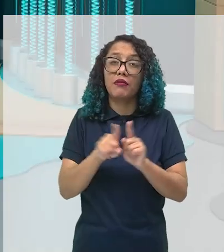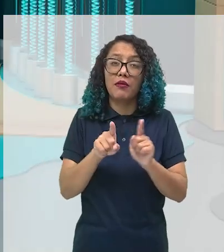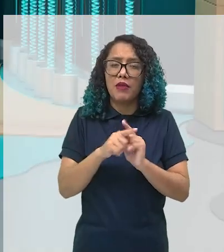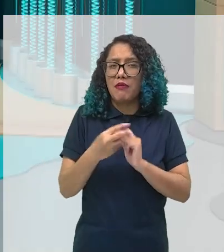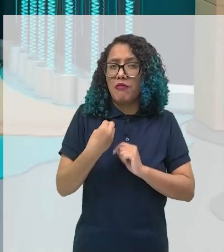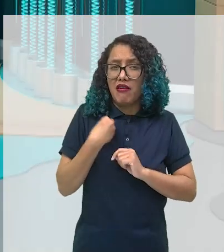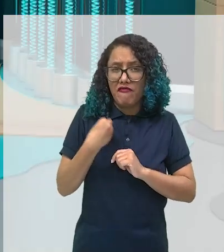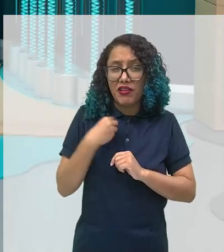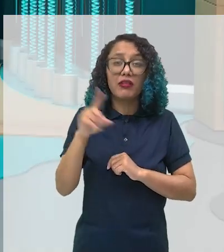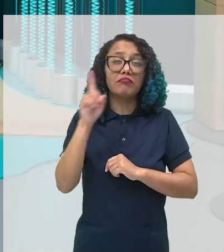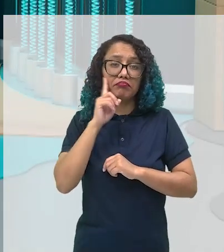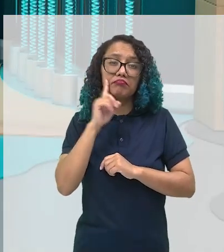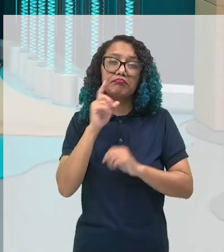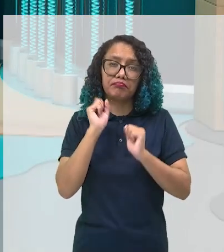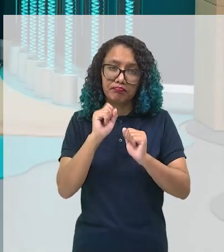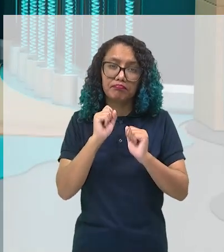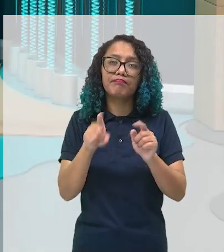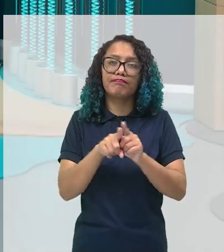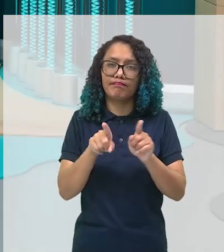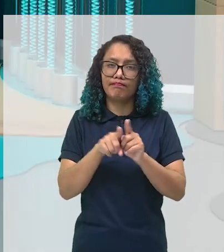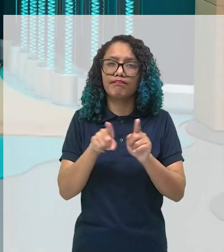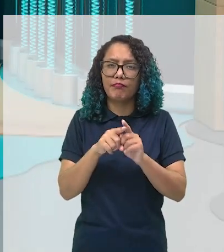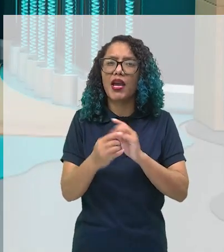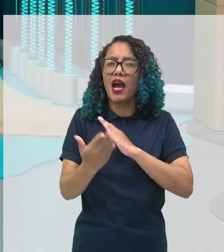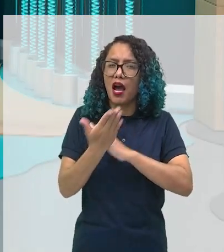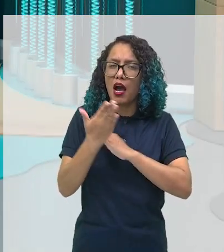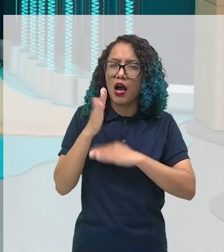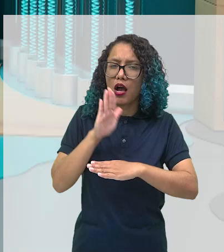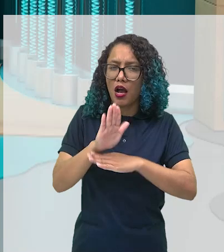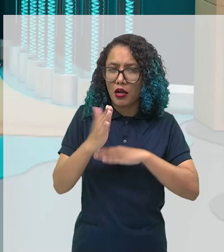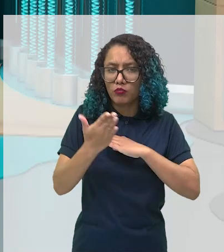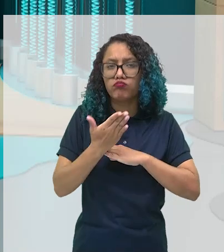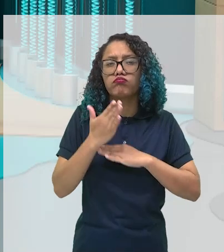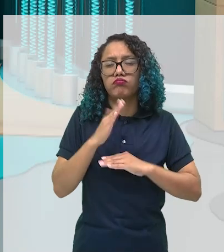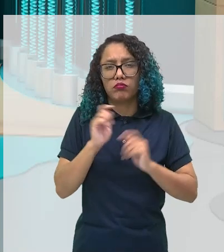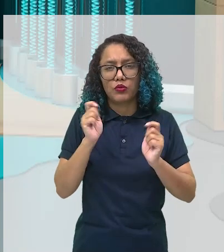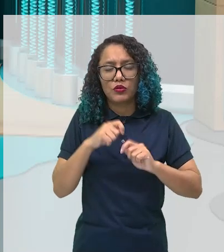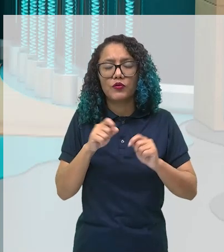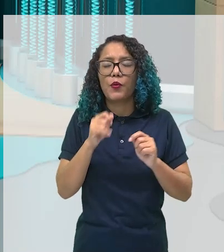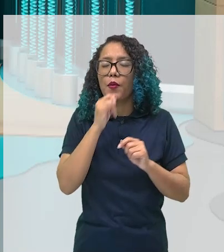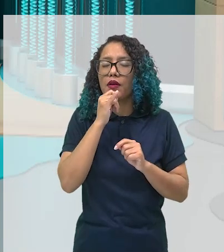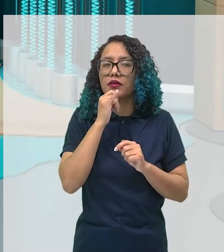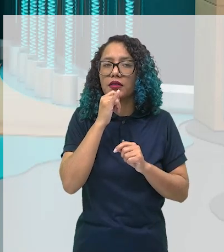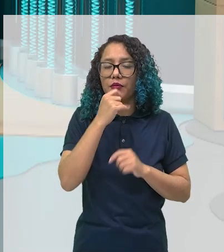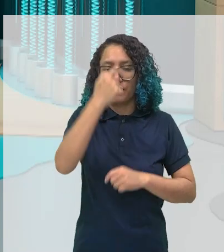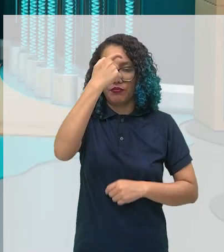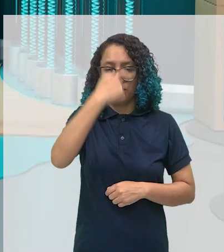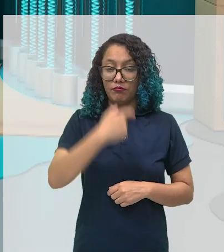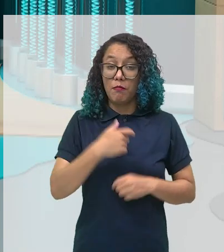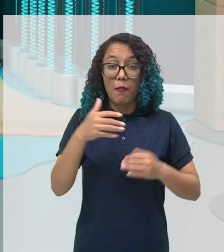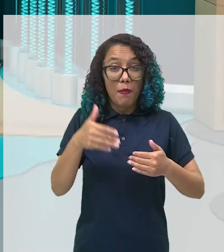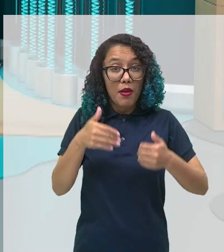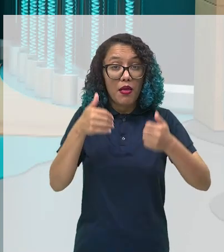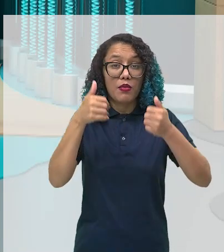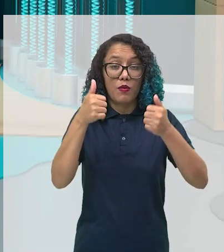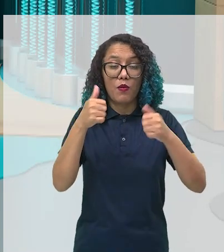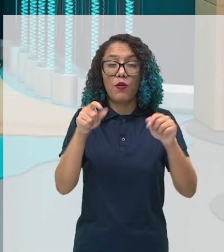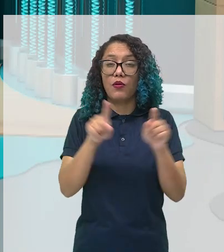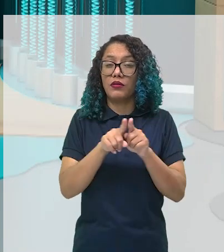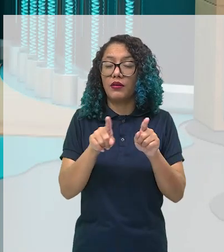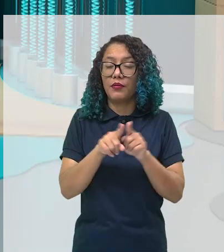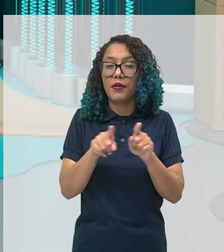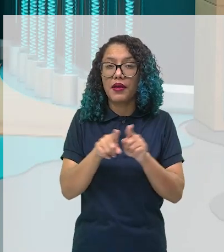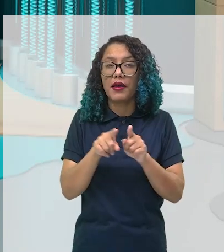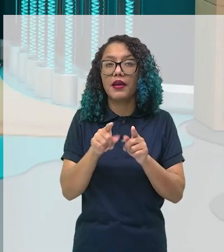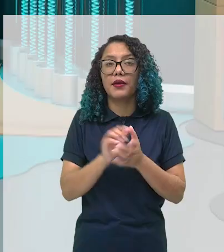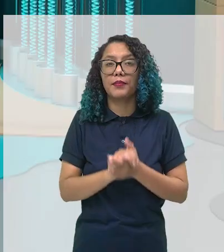seu cotidiano, para o seu dia a dia, certo? Você se torna uma pessoa com uma postura muito melhor, você se torna uma